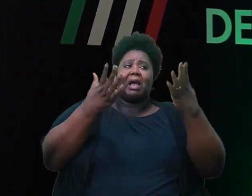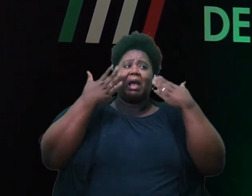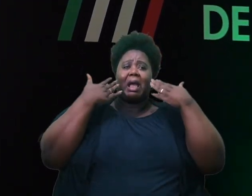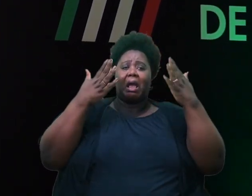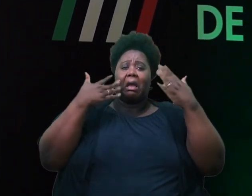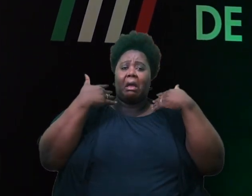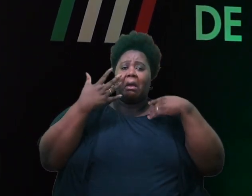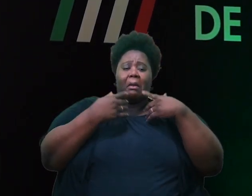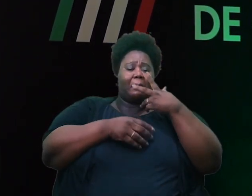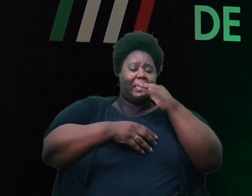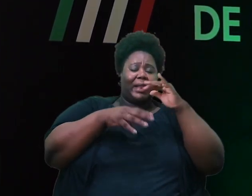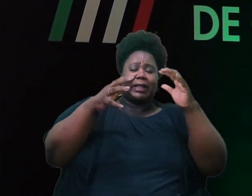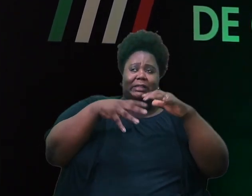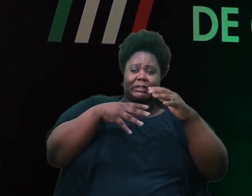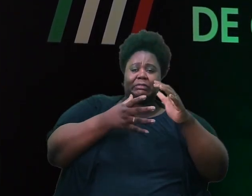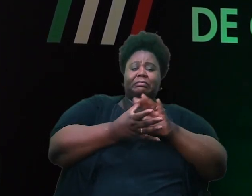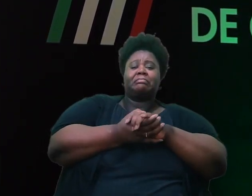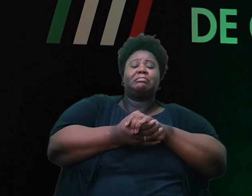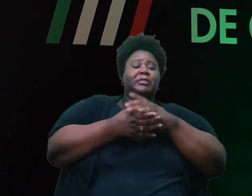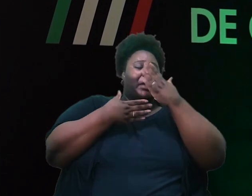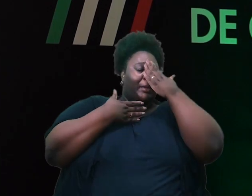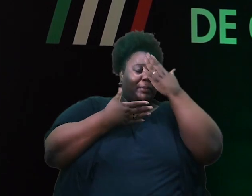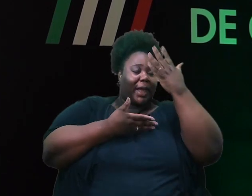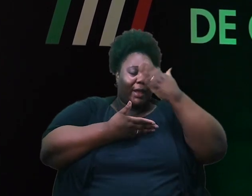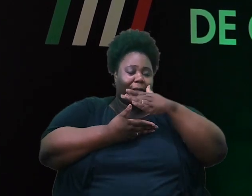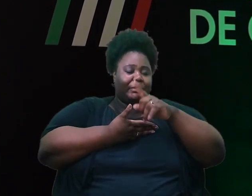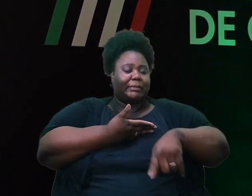ameaçando chuva. Muito obrigada pela presença.